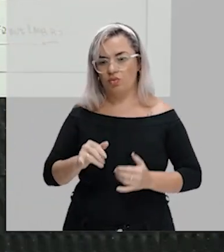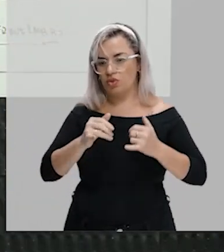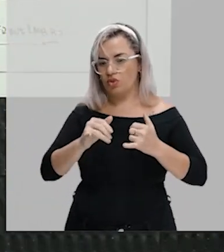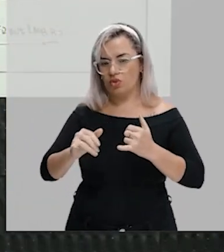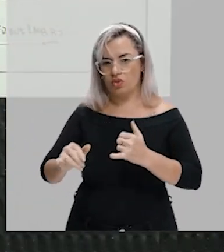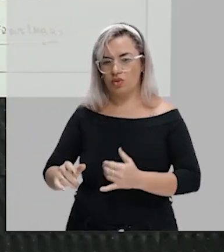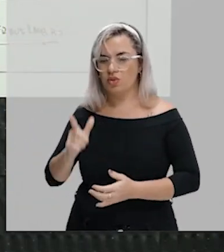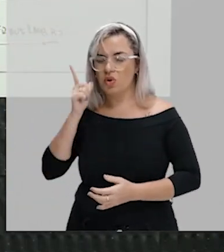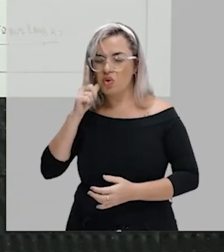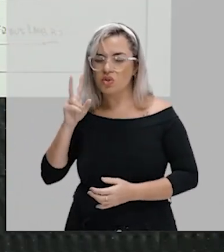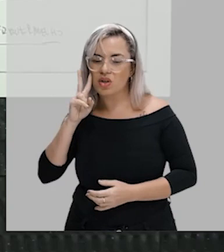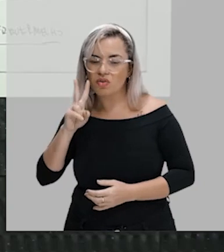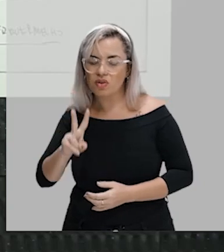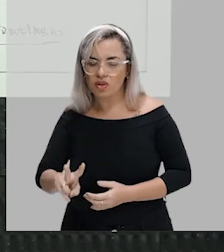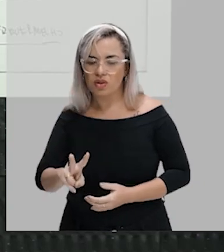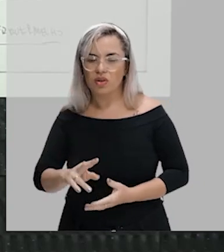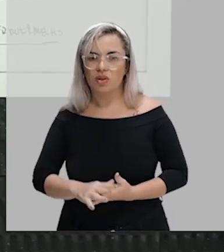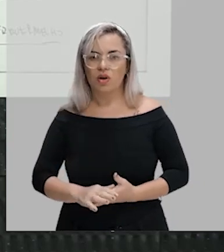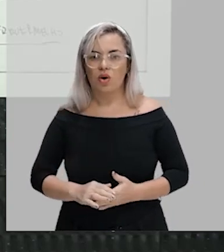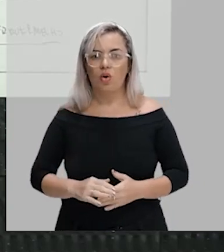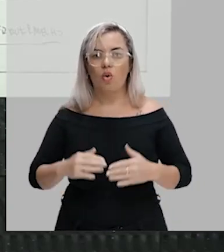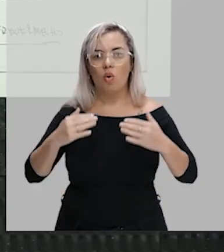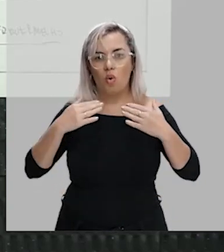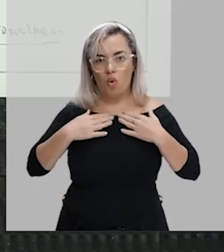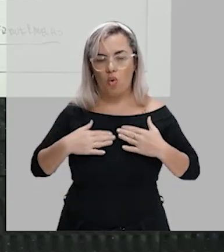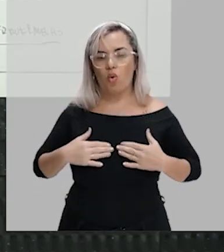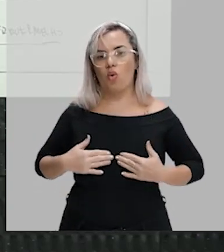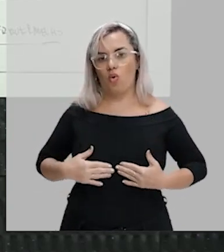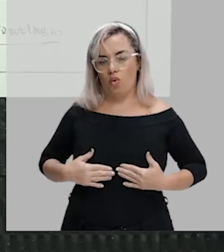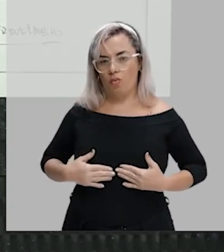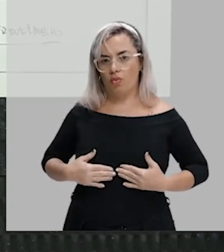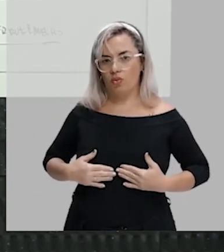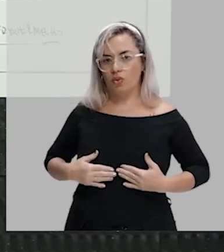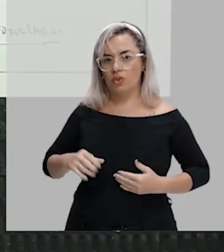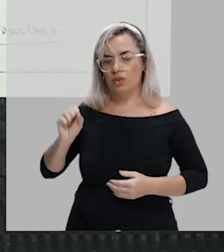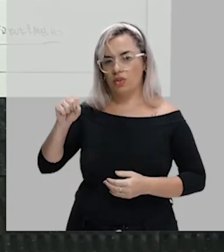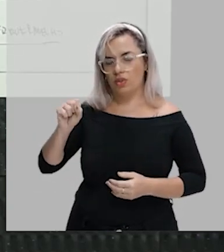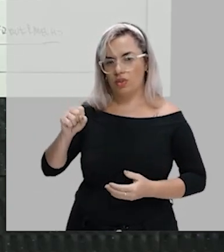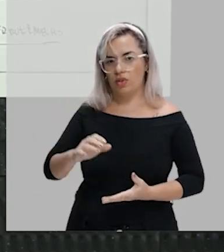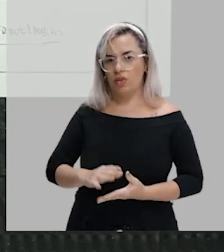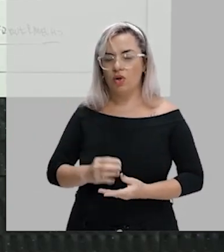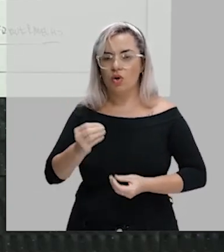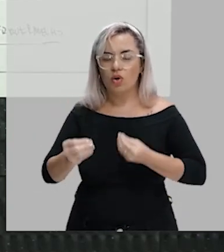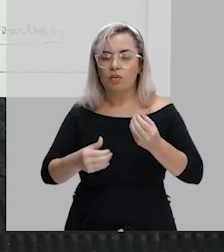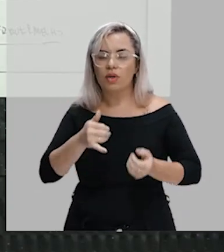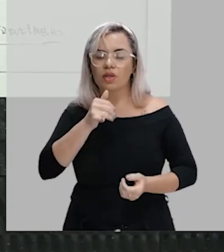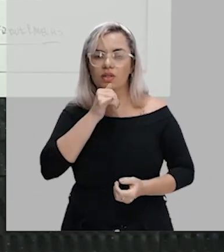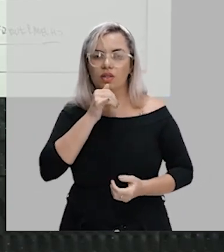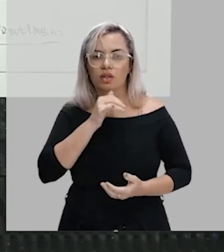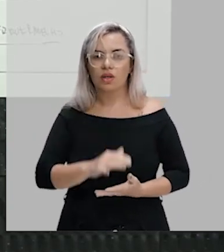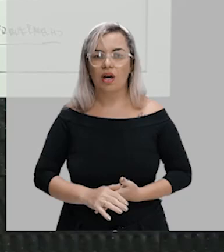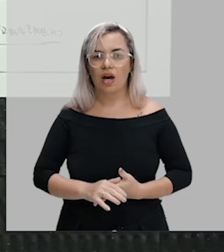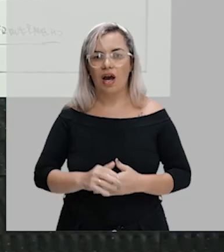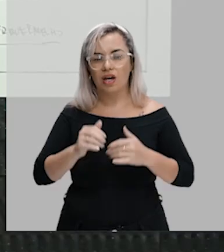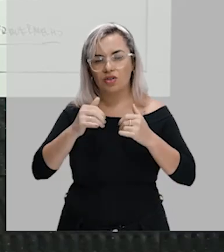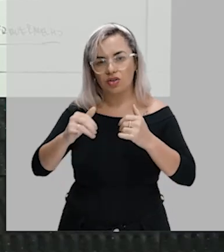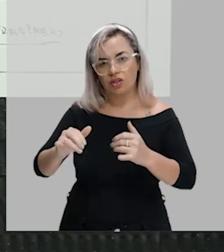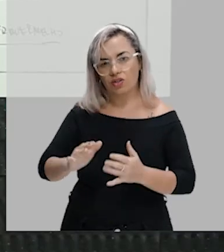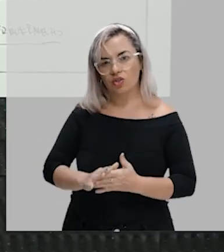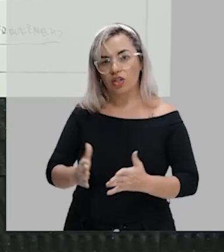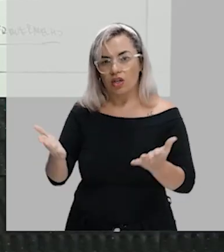não conseguem captar, mas o nosso corpo emite. As ondas de calor é por infravermelho. Então